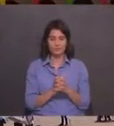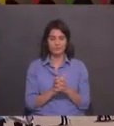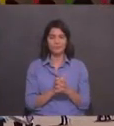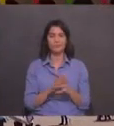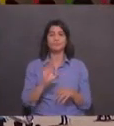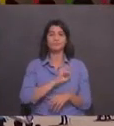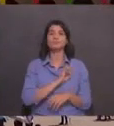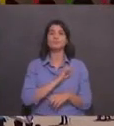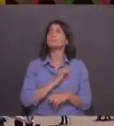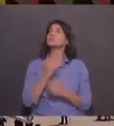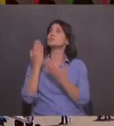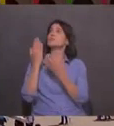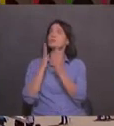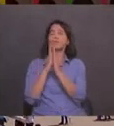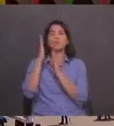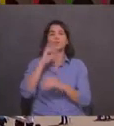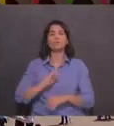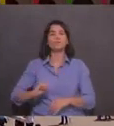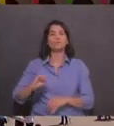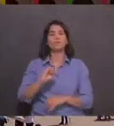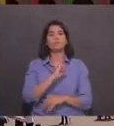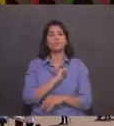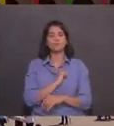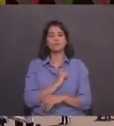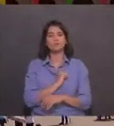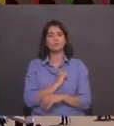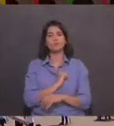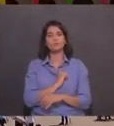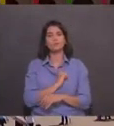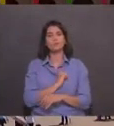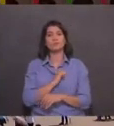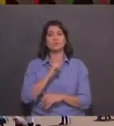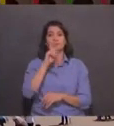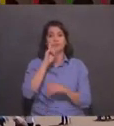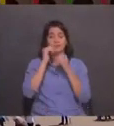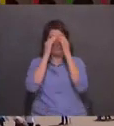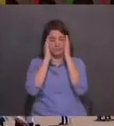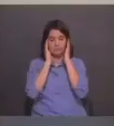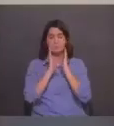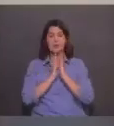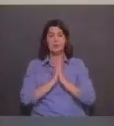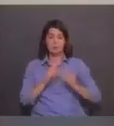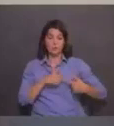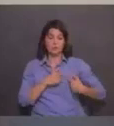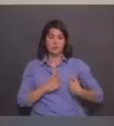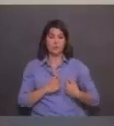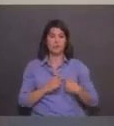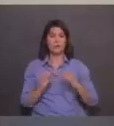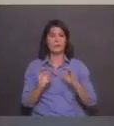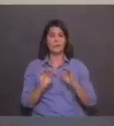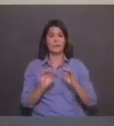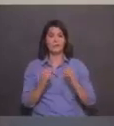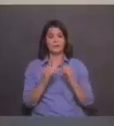Senhor nosso Deus, que preparastes no coração da Virgem Santa Maria uma digna morada para o